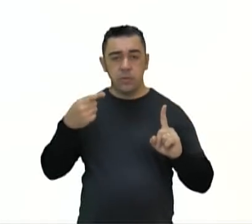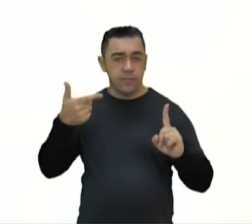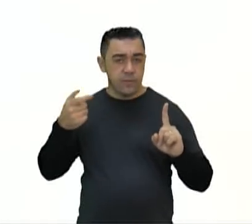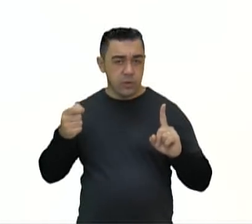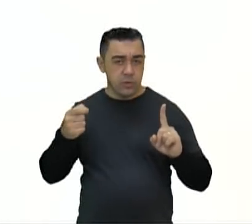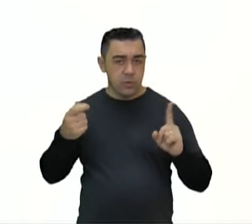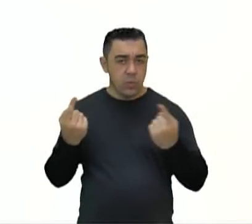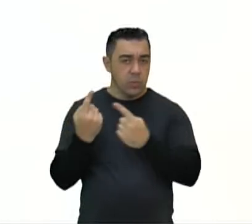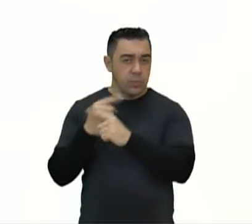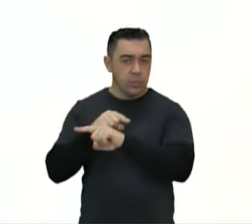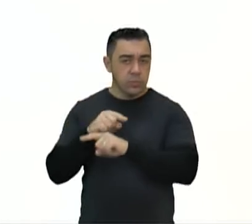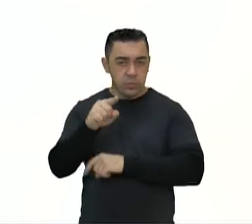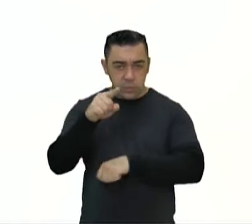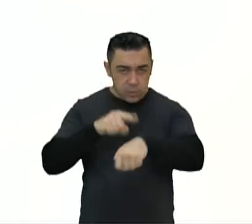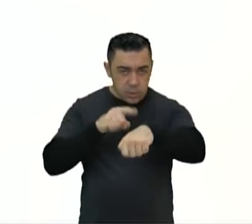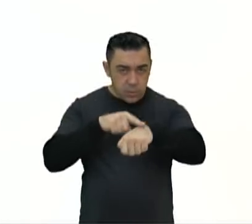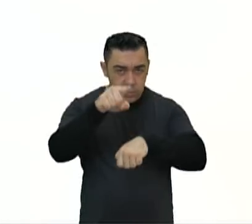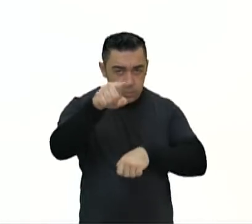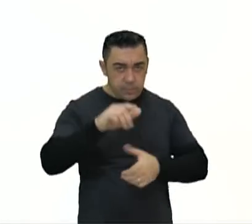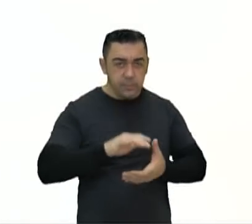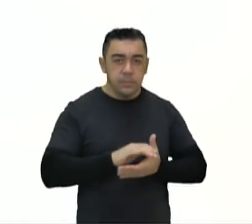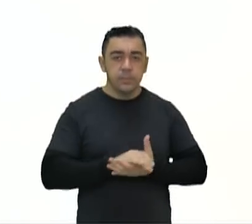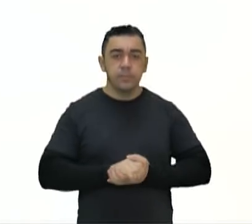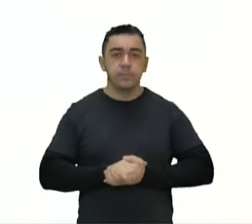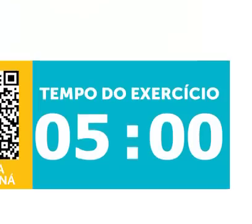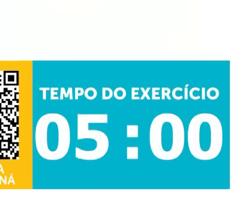positivo. Um tempo para resolver.